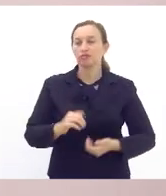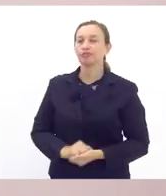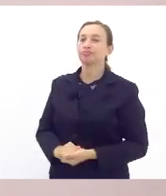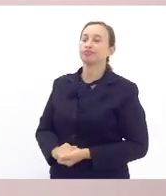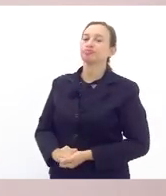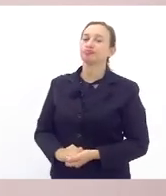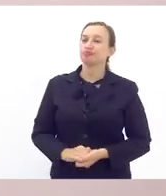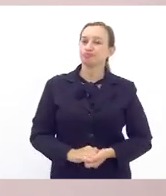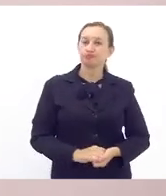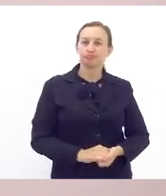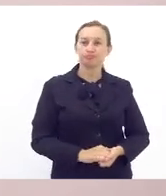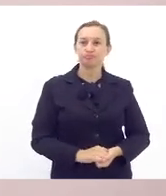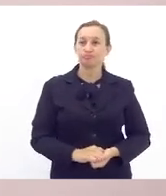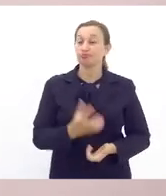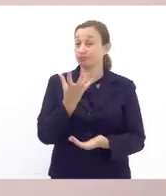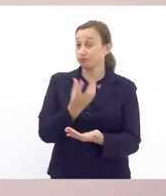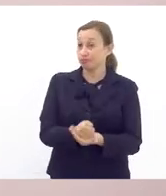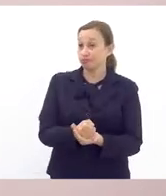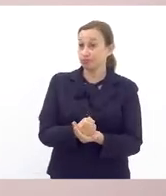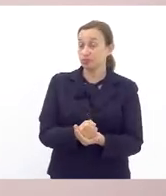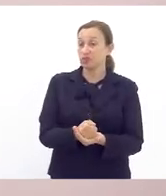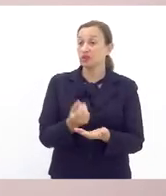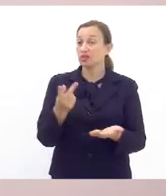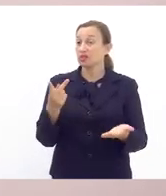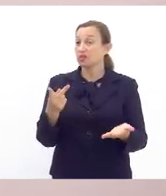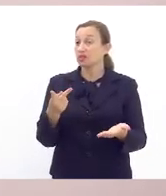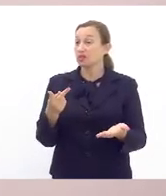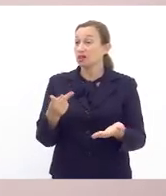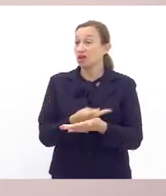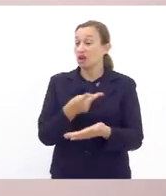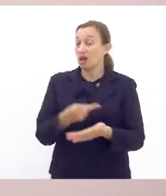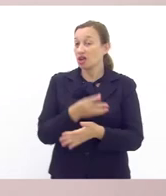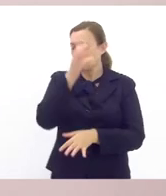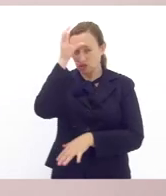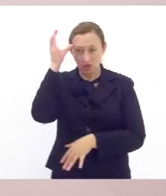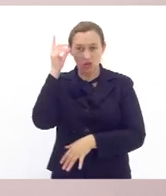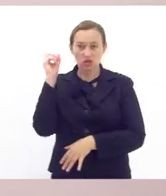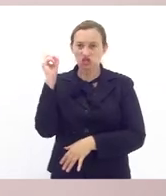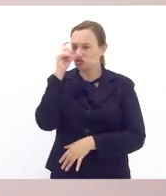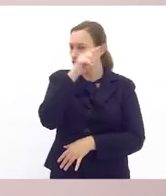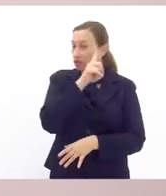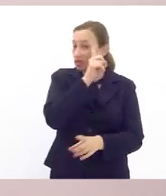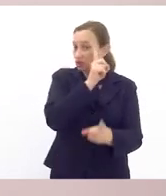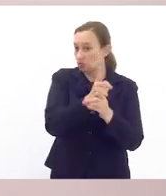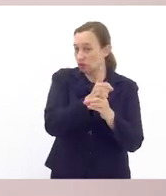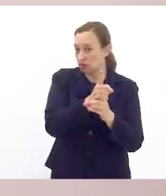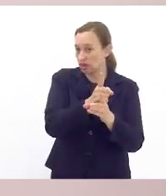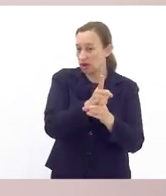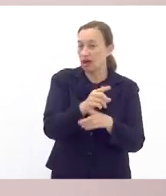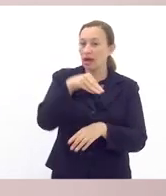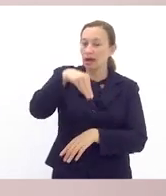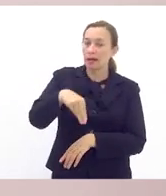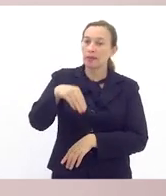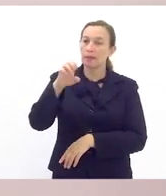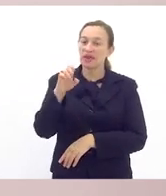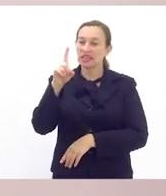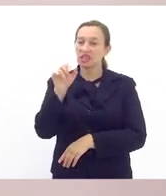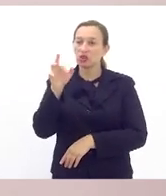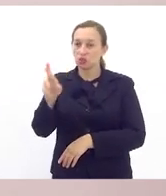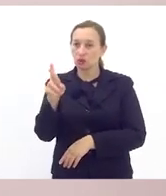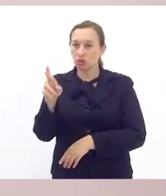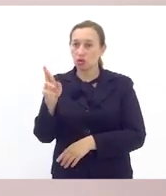digital cadastramento incompleto de clientes dificuldade de localização de medidores baseado em cadastro